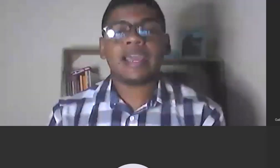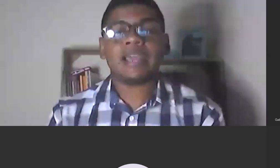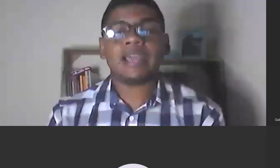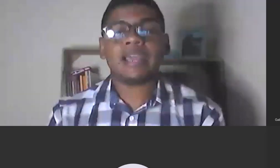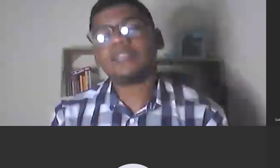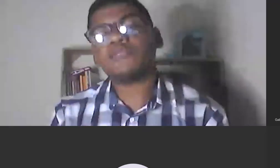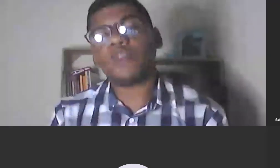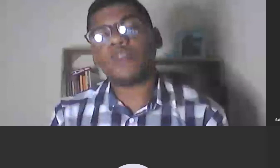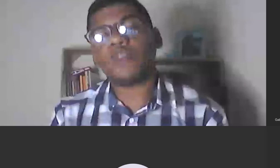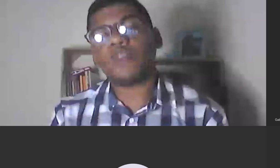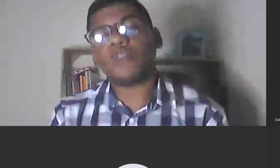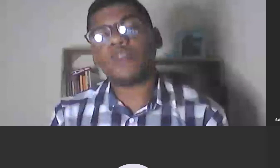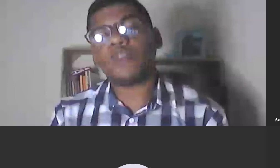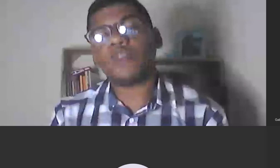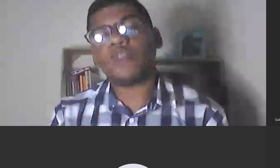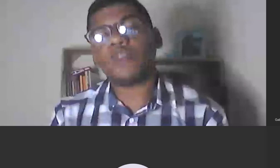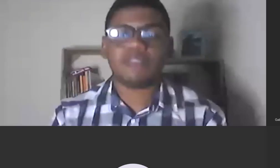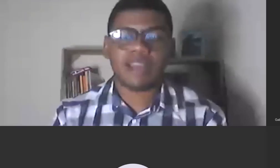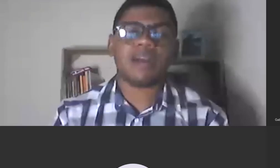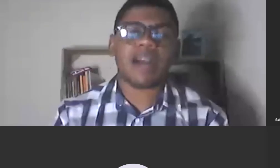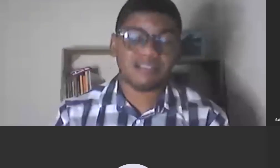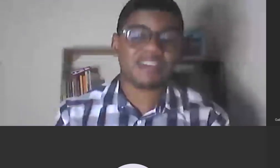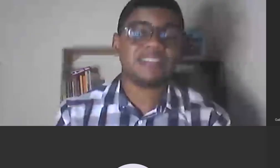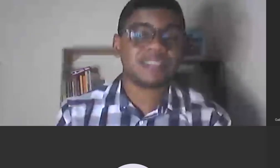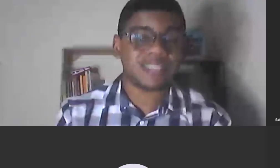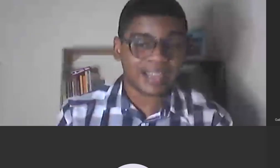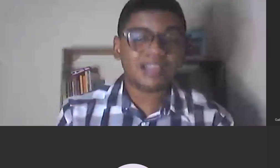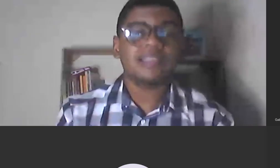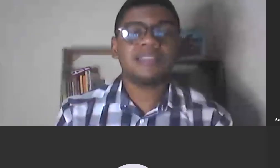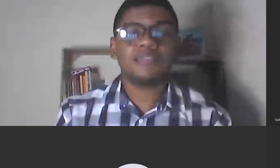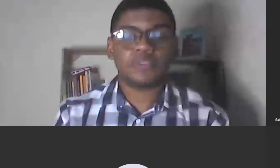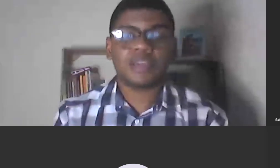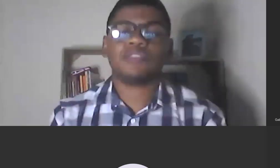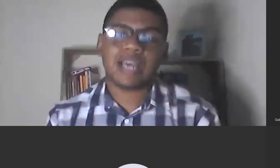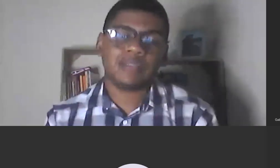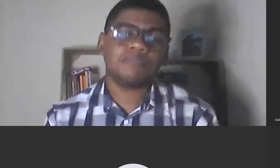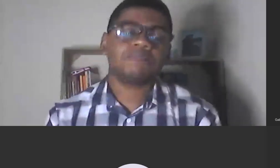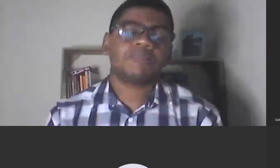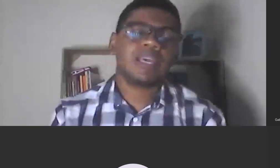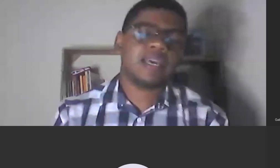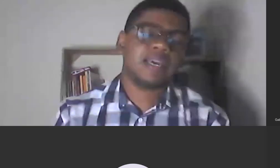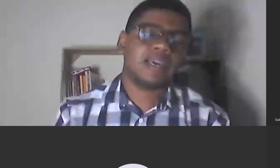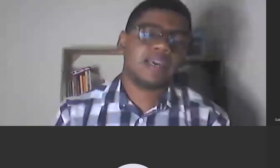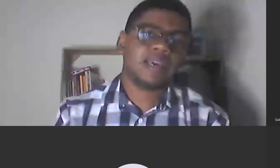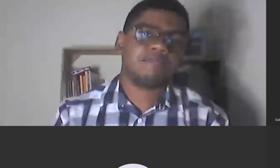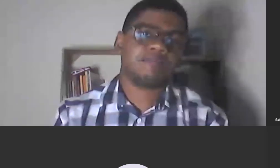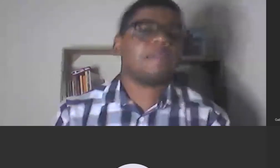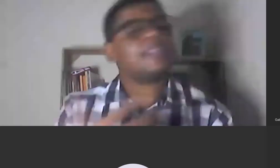também essas três formas da gente fazer esse verbo afastar. Se for relacionado,